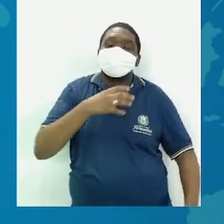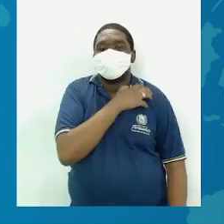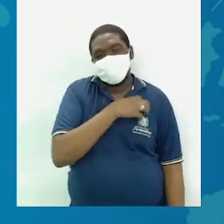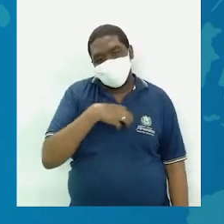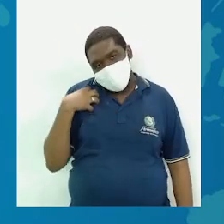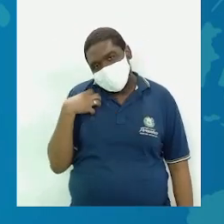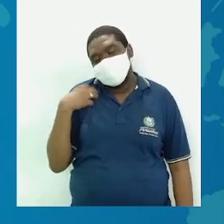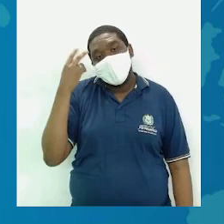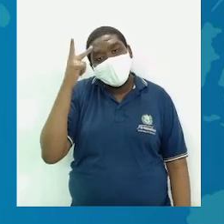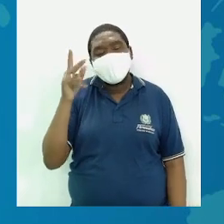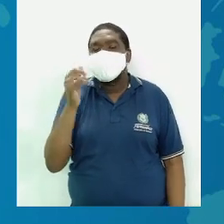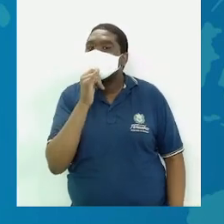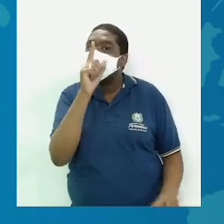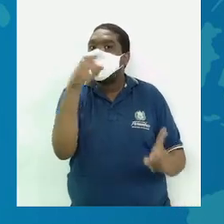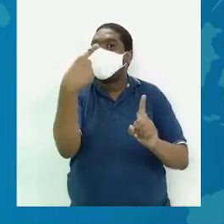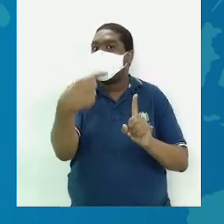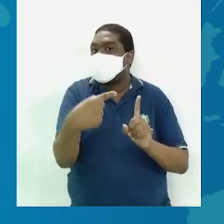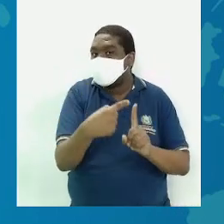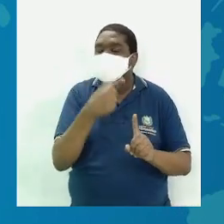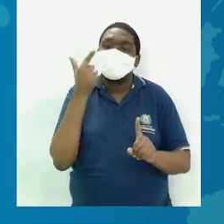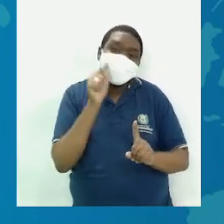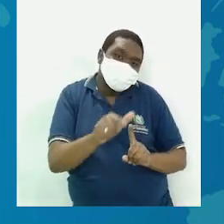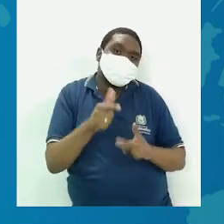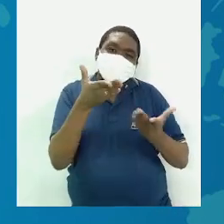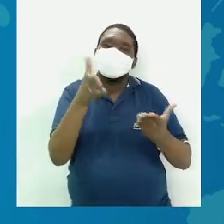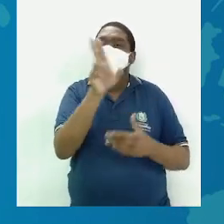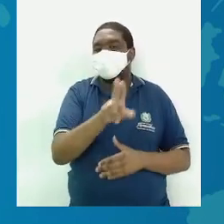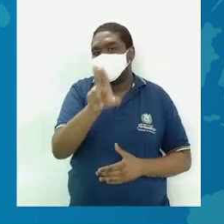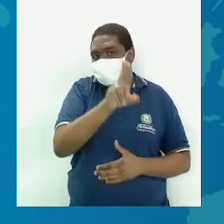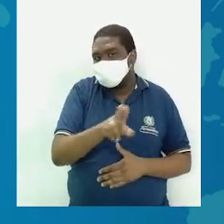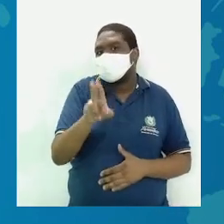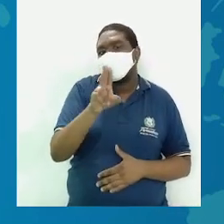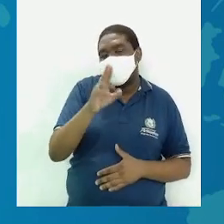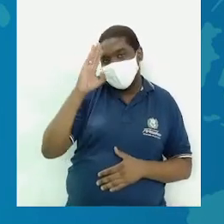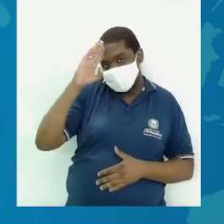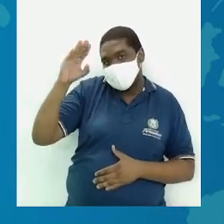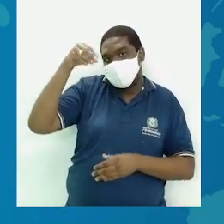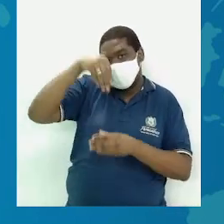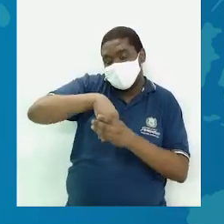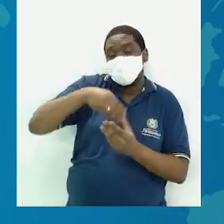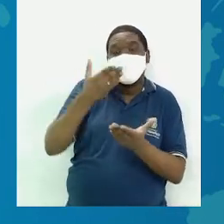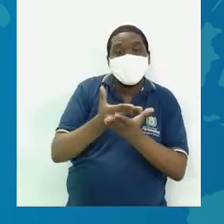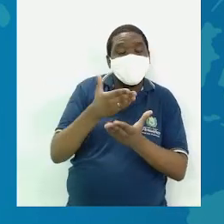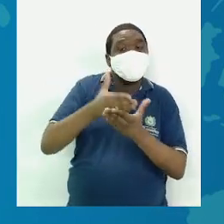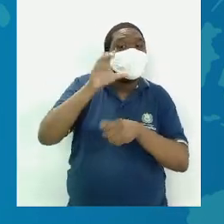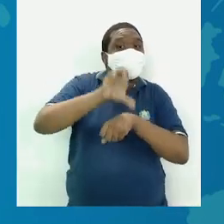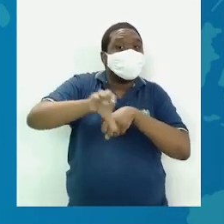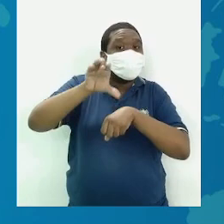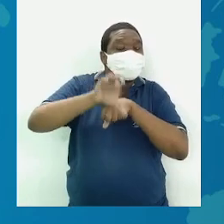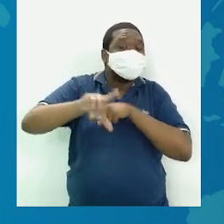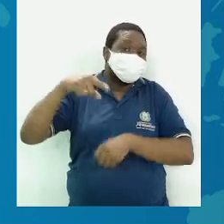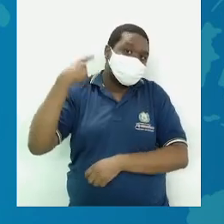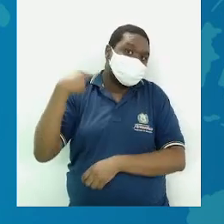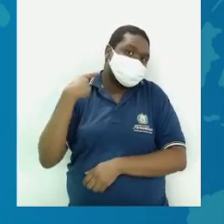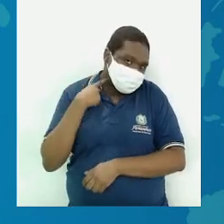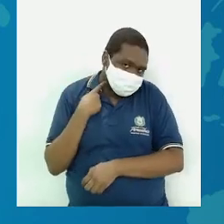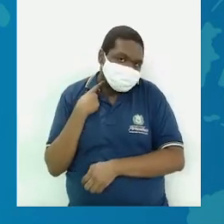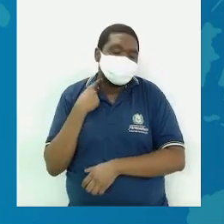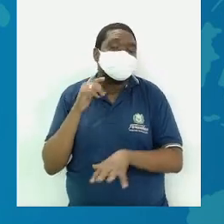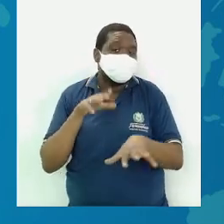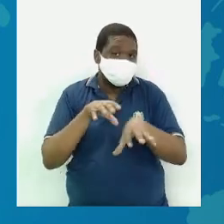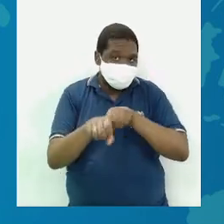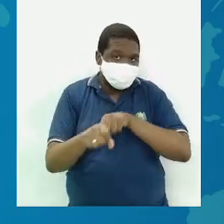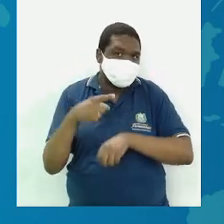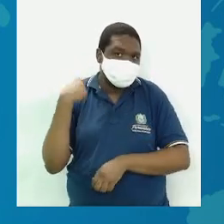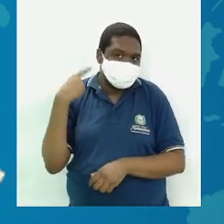a conclusões. E esses métodos são utilizados principalmente nas aulas de direito, né? Na formação